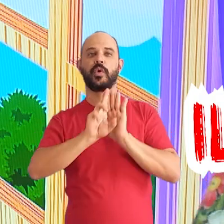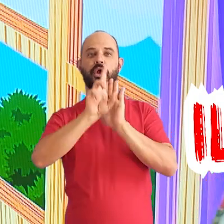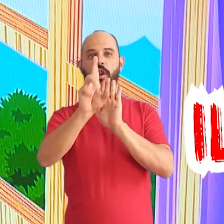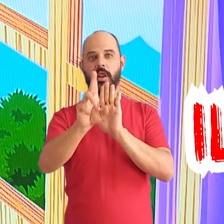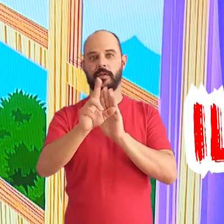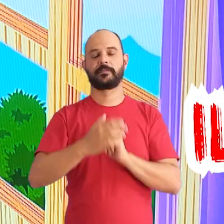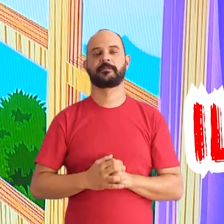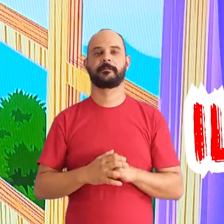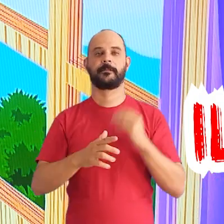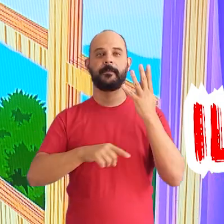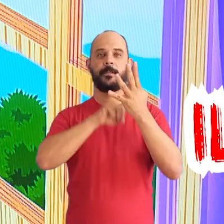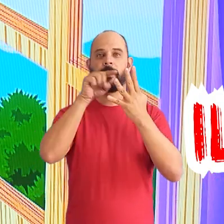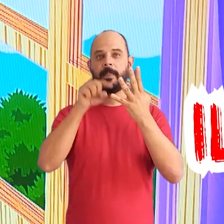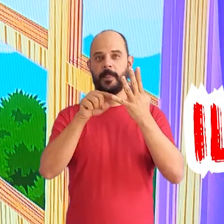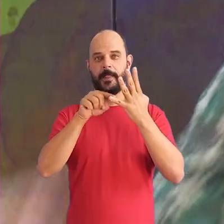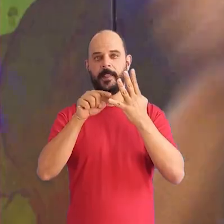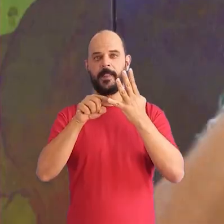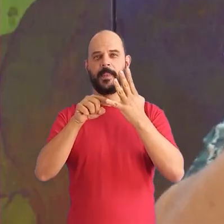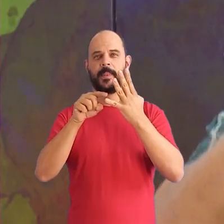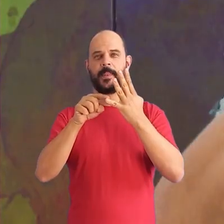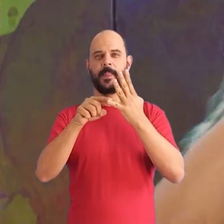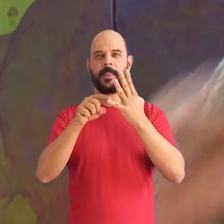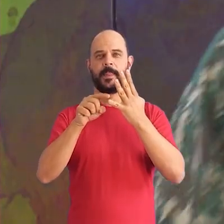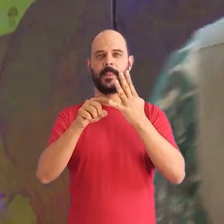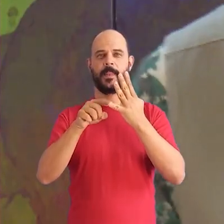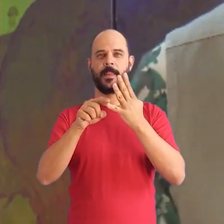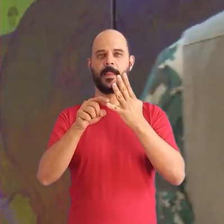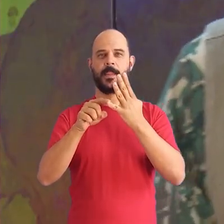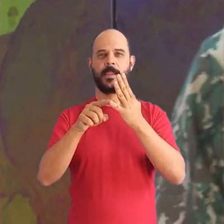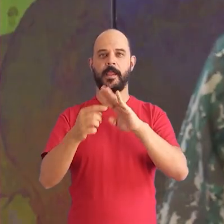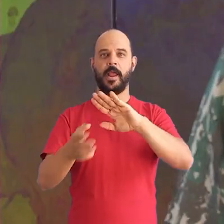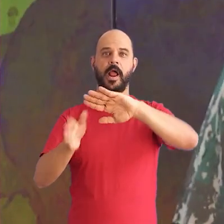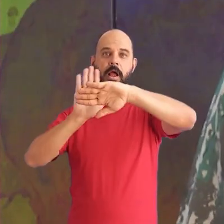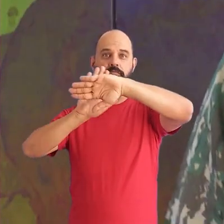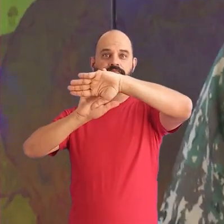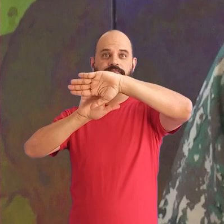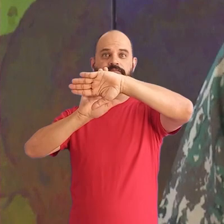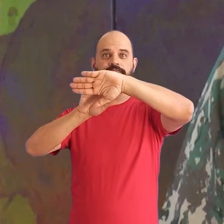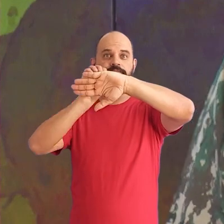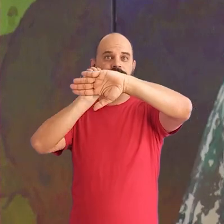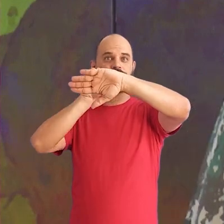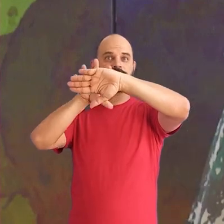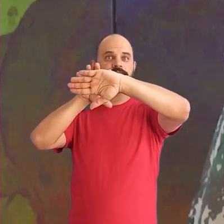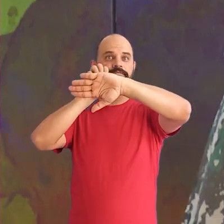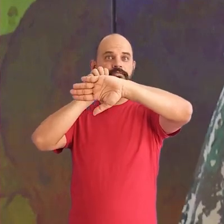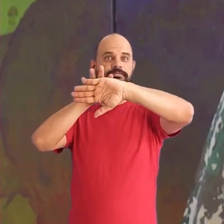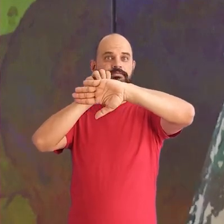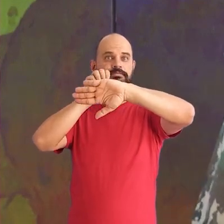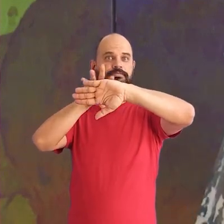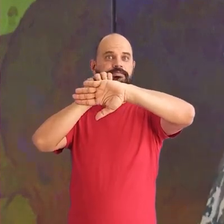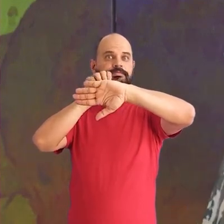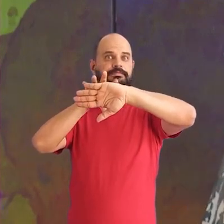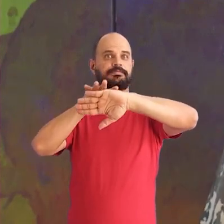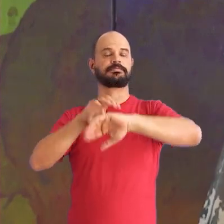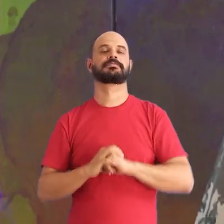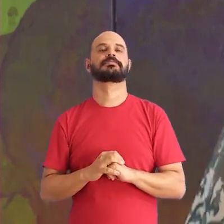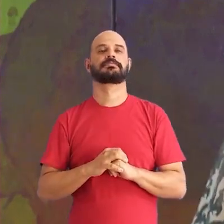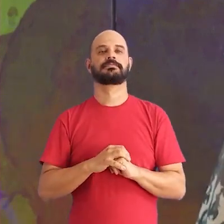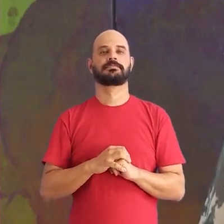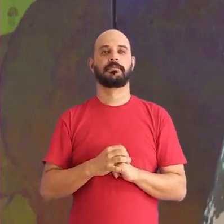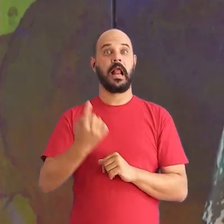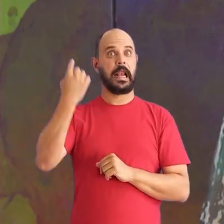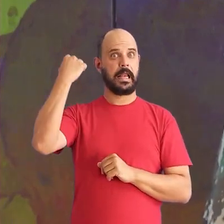profundidade, prejudicando o resultado. Número 4. Contraluz. Quando a iluminação vem da